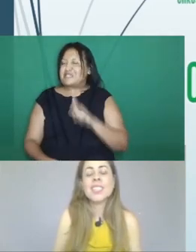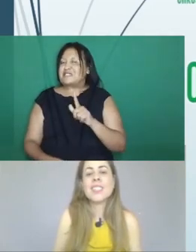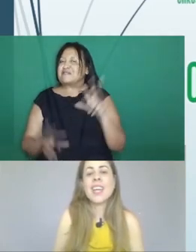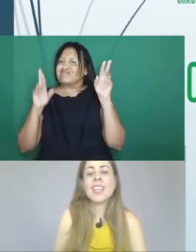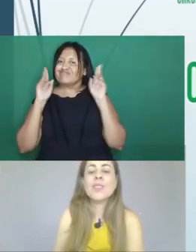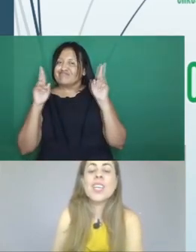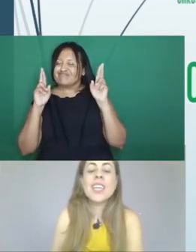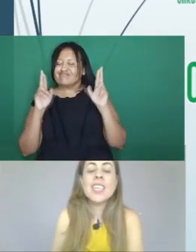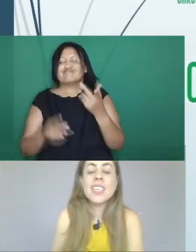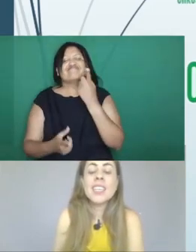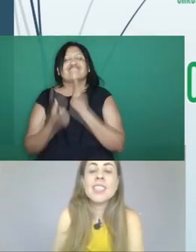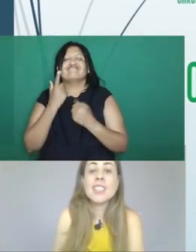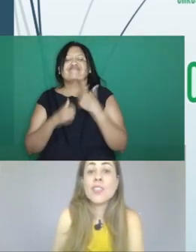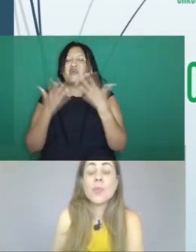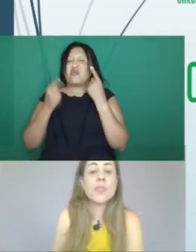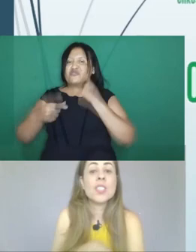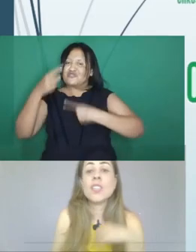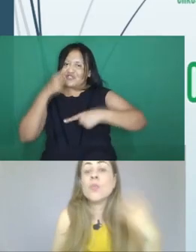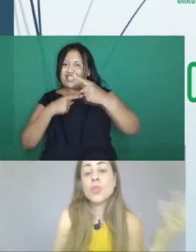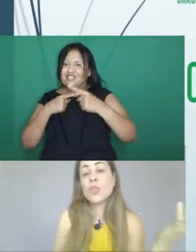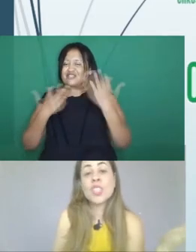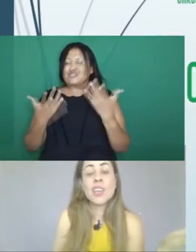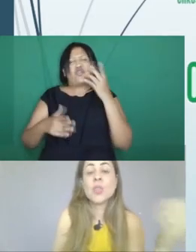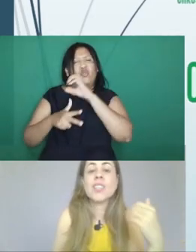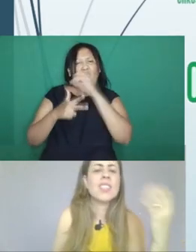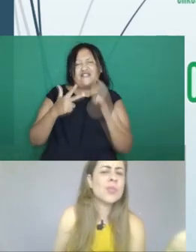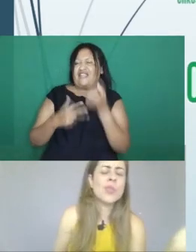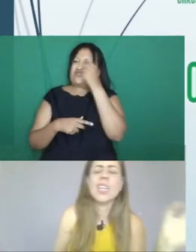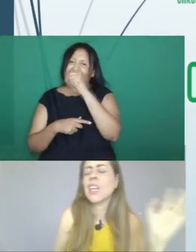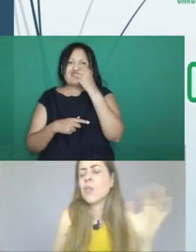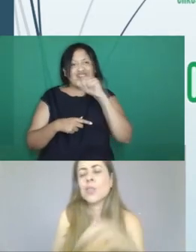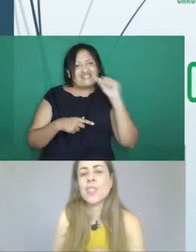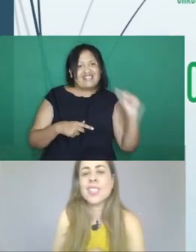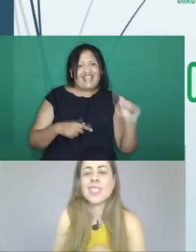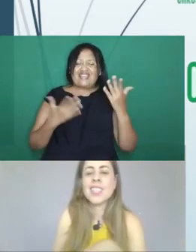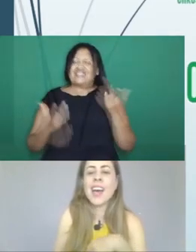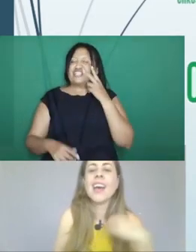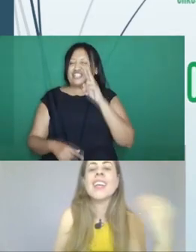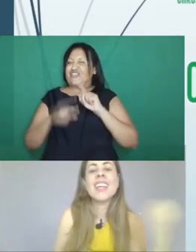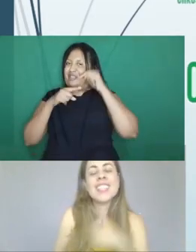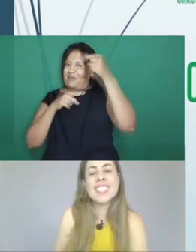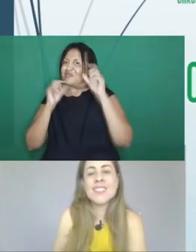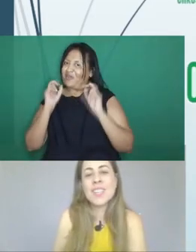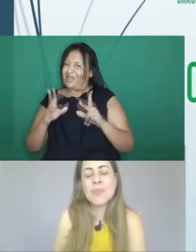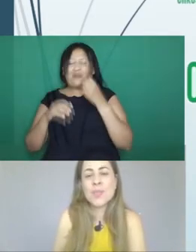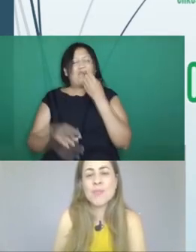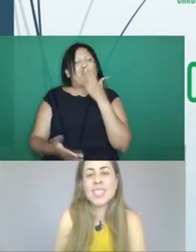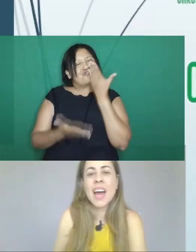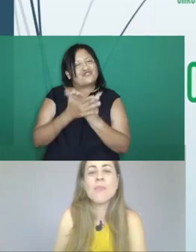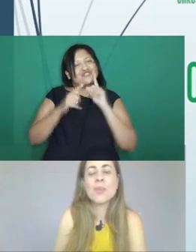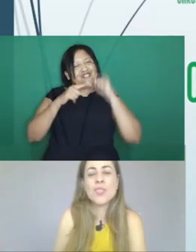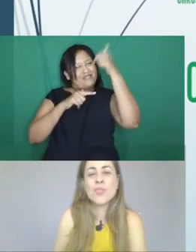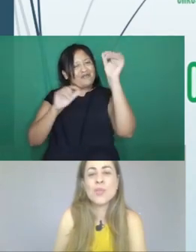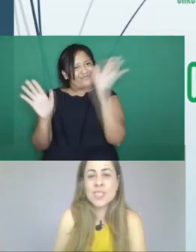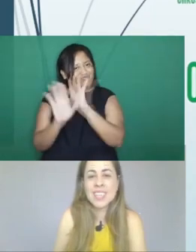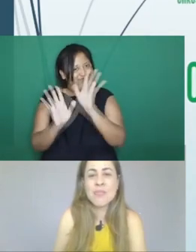tá certo e Desejo para vocês muito sucesso aí tanto no Enem quanto no SSA e a gente se vê na próxima Tá